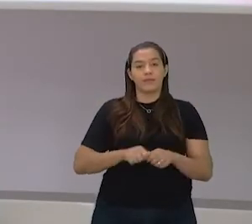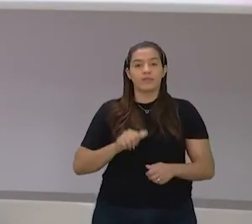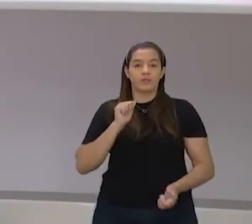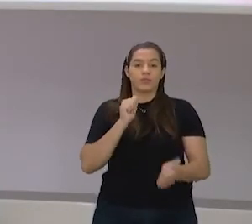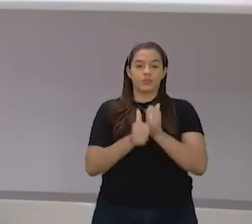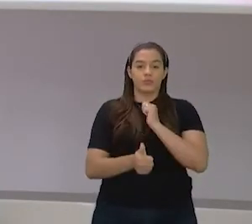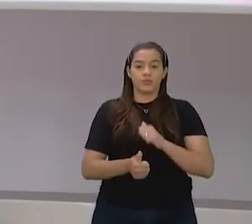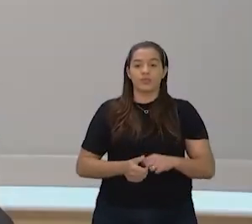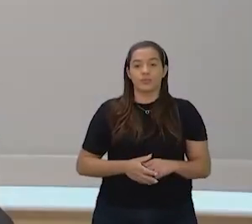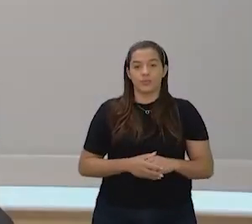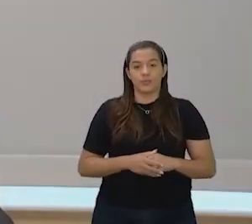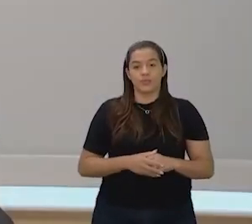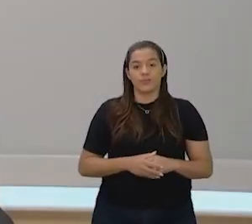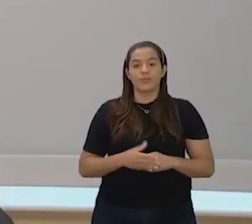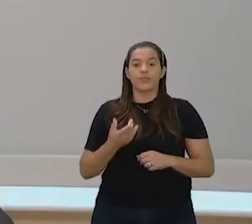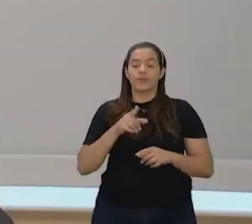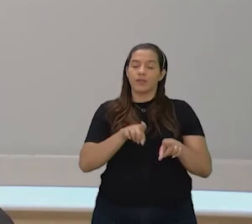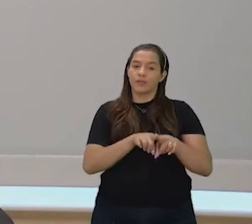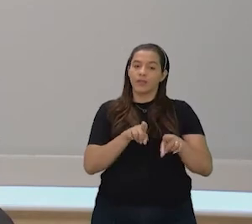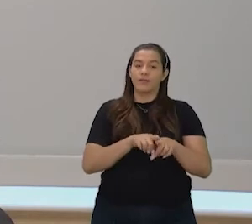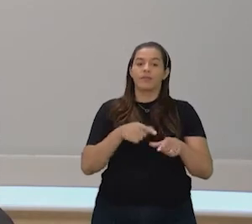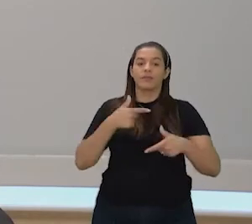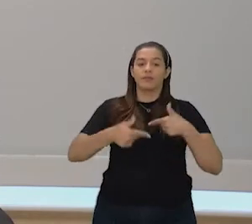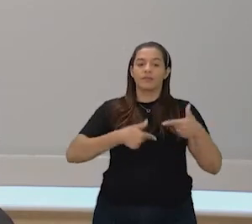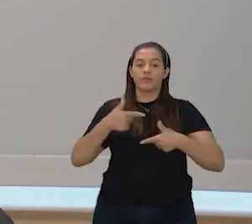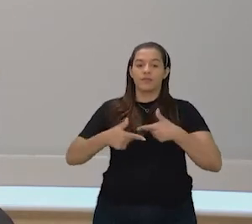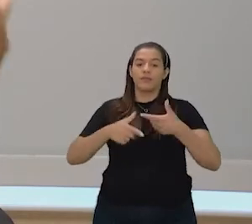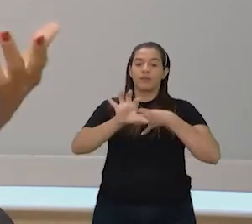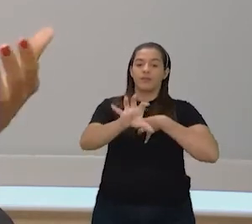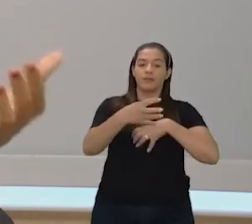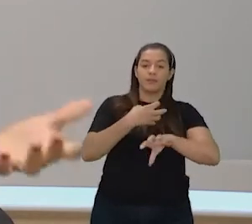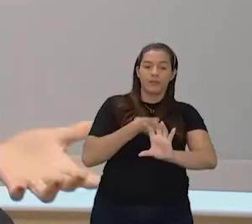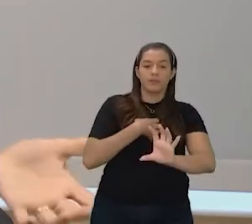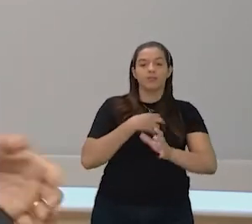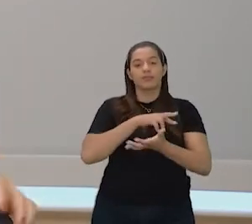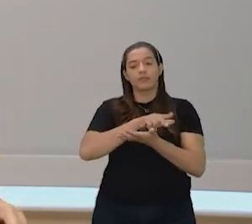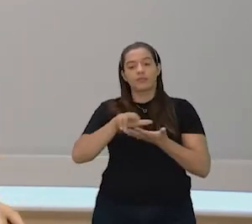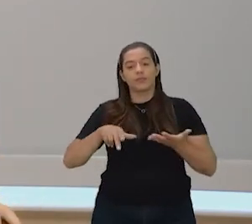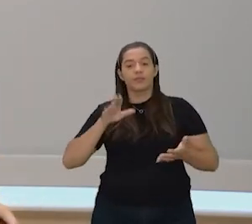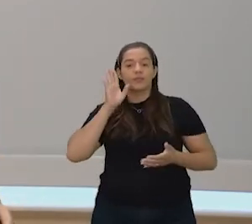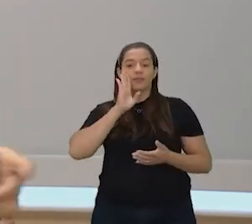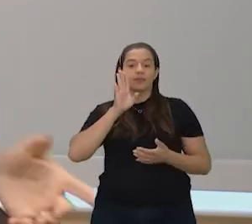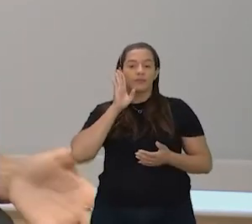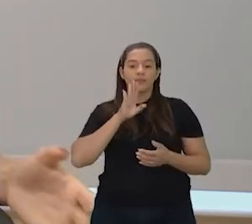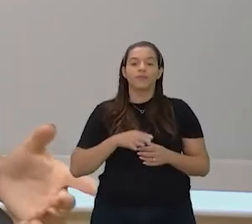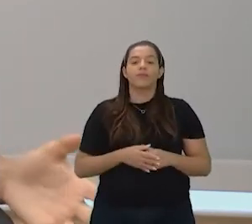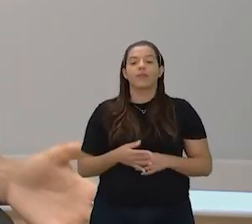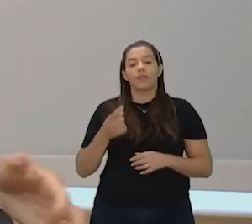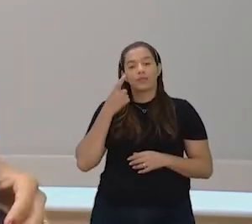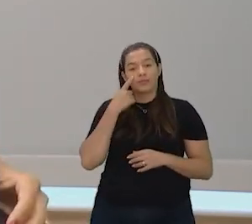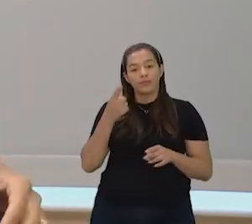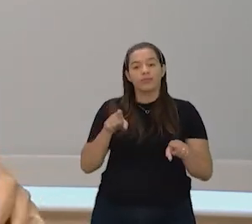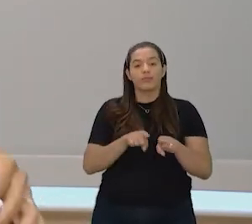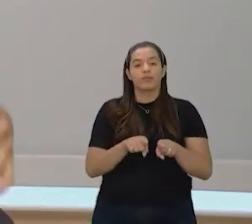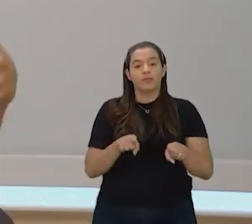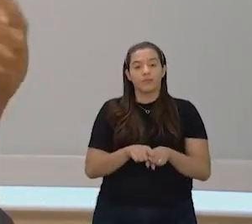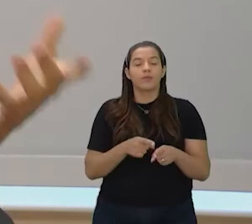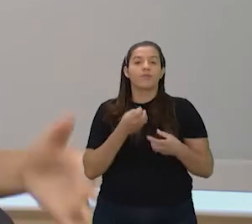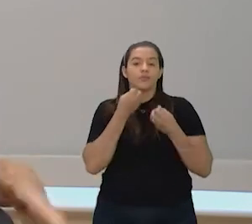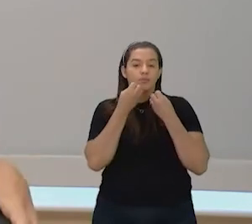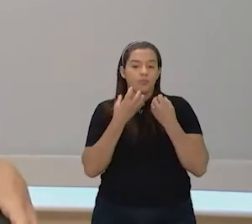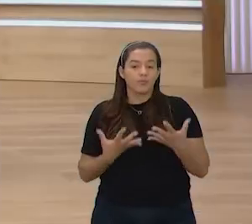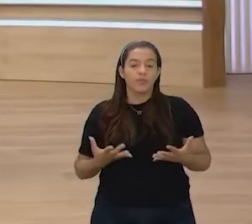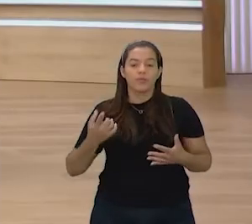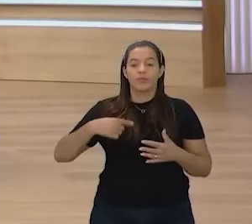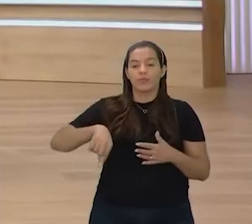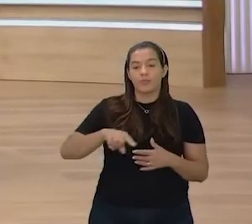jogo. Isso também trabalha empatia, né? E eu acredito que tenha sido muito divertido, porque a gente conversou muito sobre isso. As pessoas vinham com um